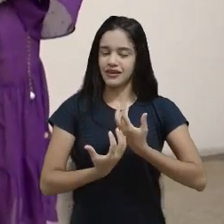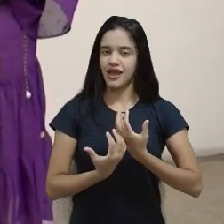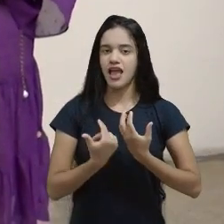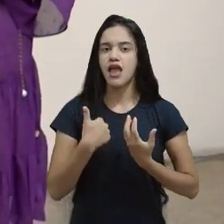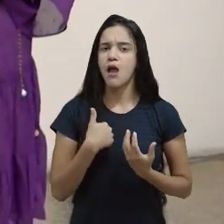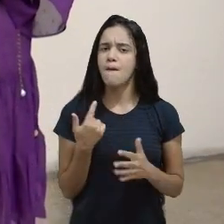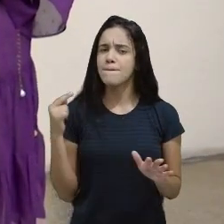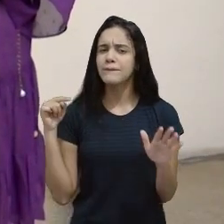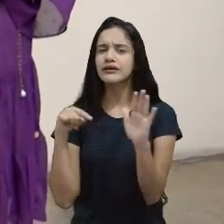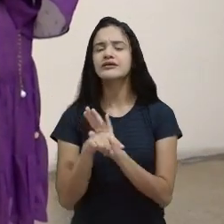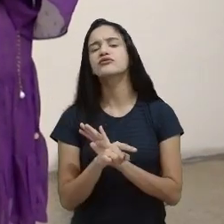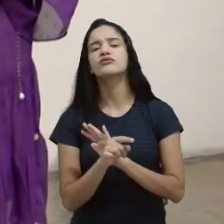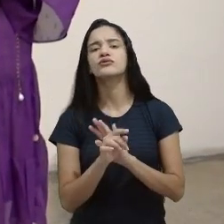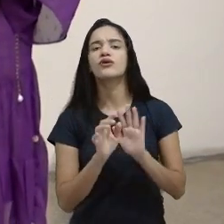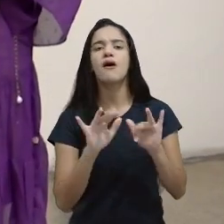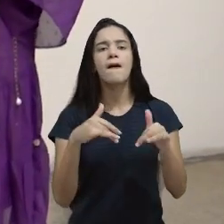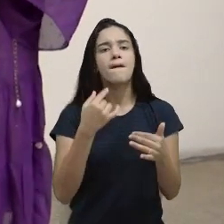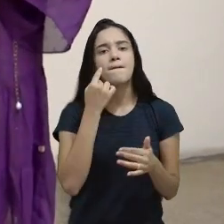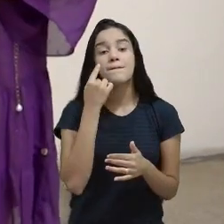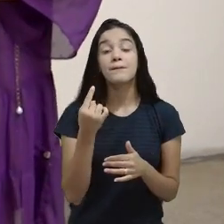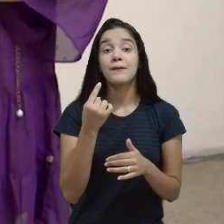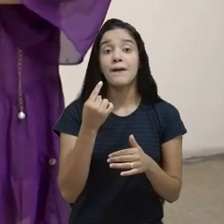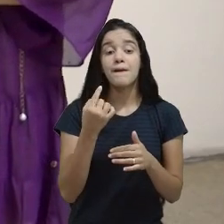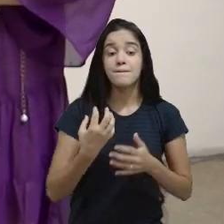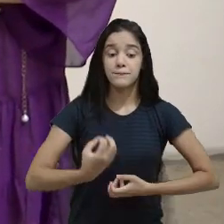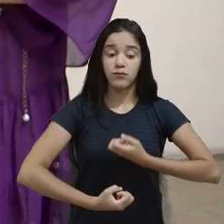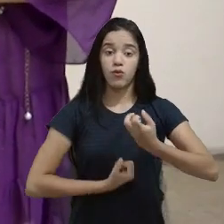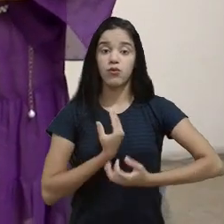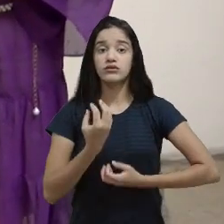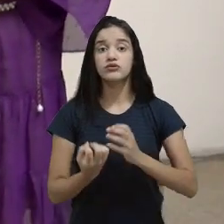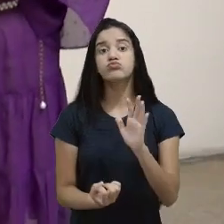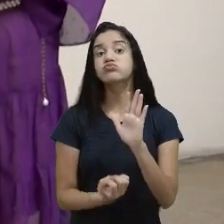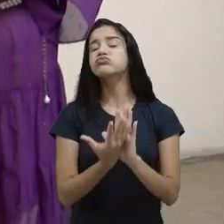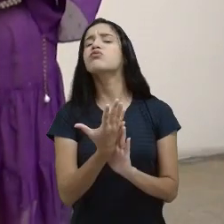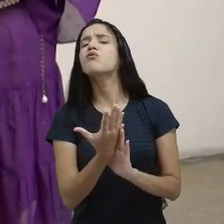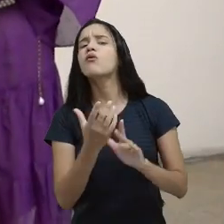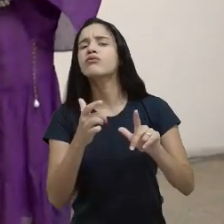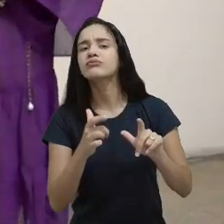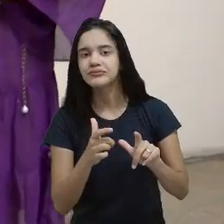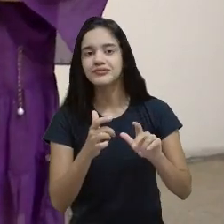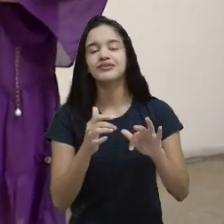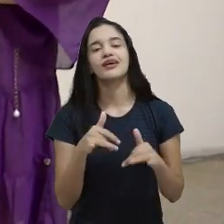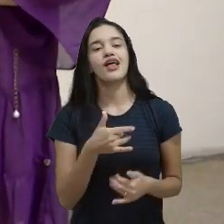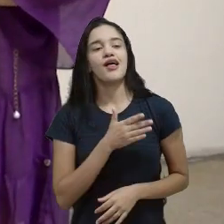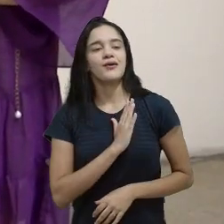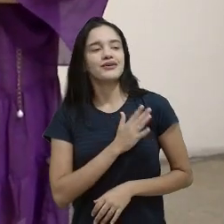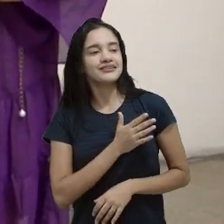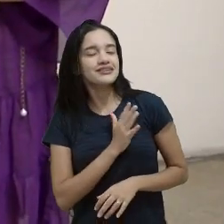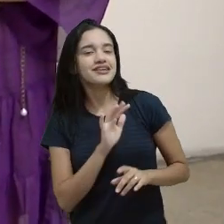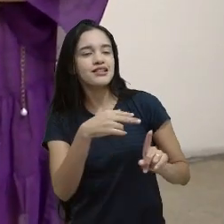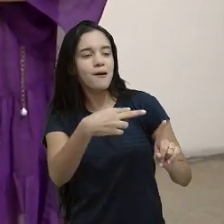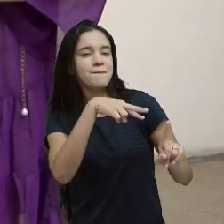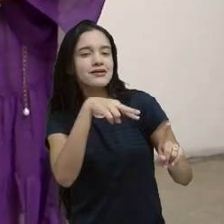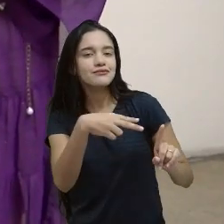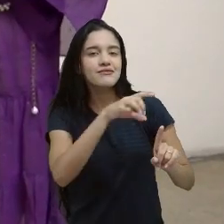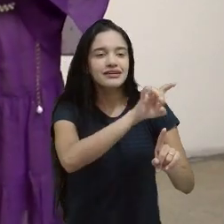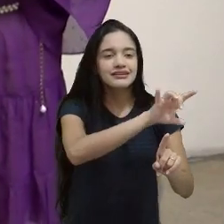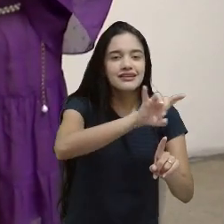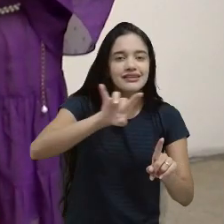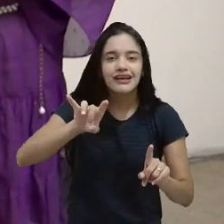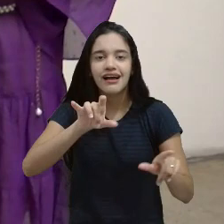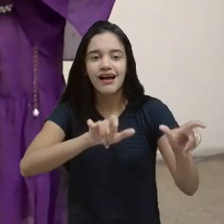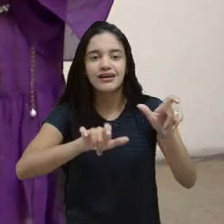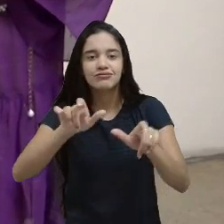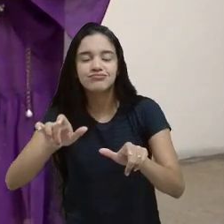onde mora a poesia? E a poesia, ela mora dentro do coração e no brilho de olhar de qualquer um, né, que